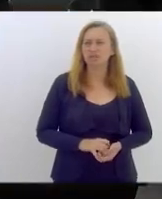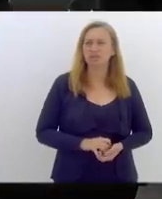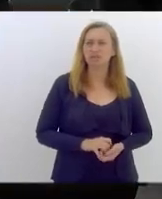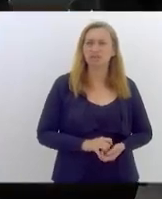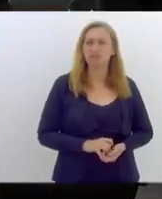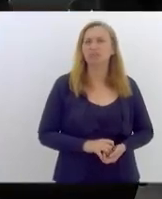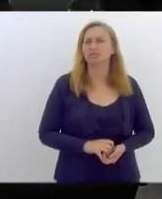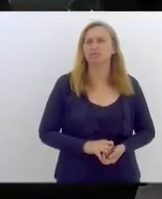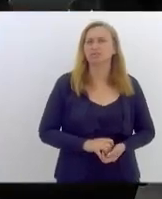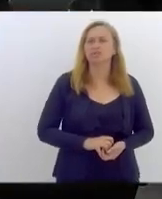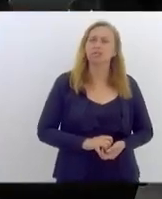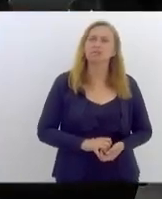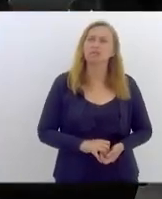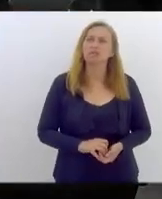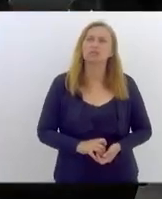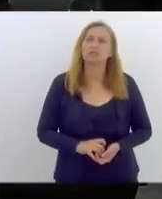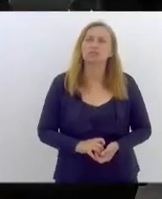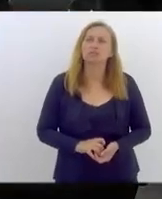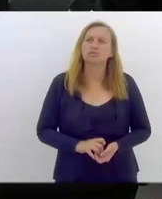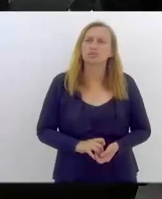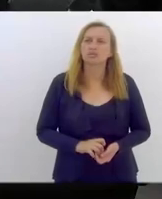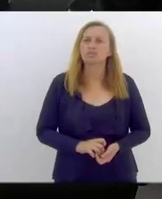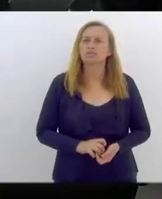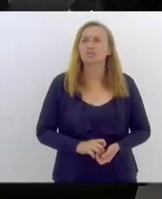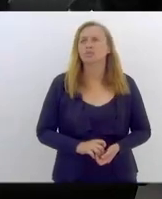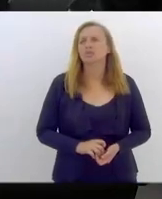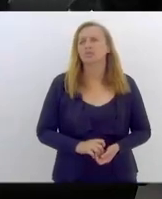Bom, gente,